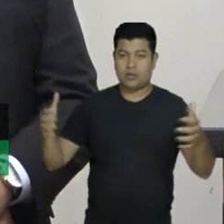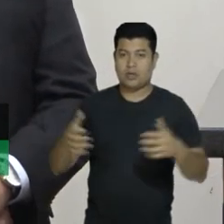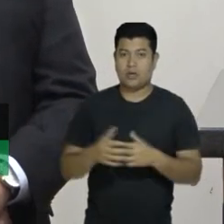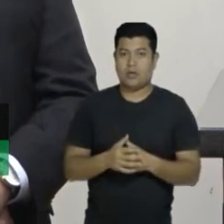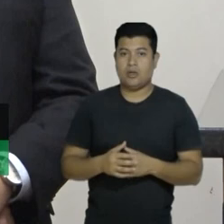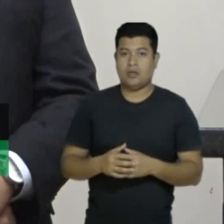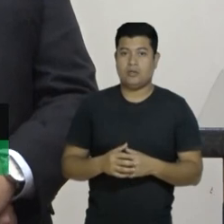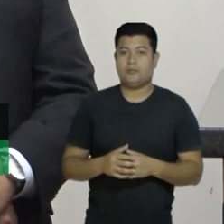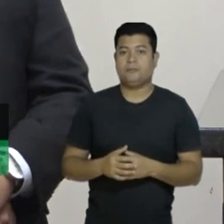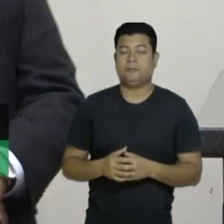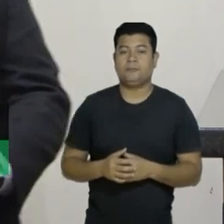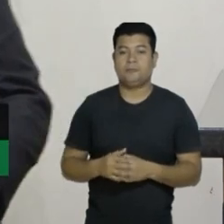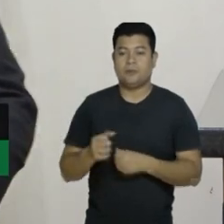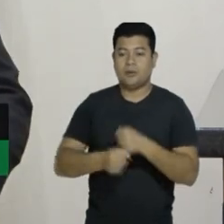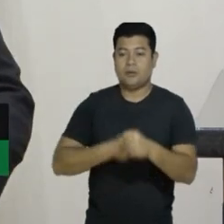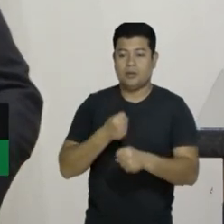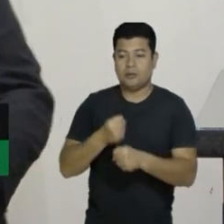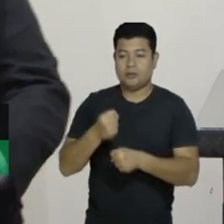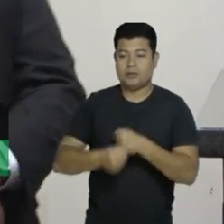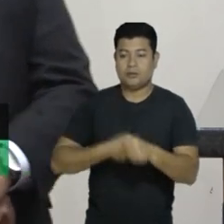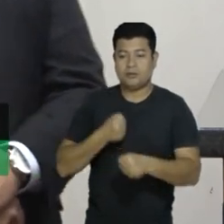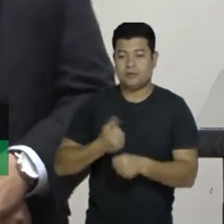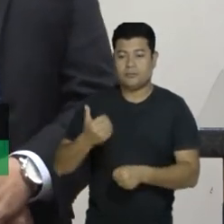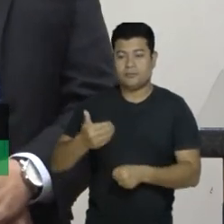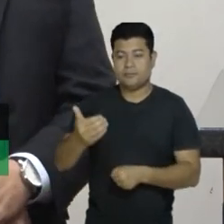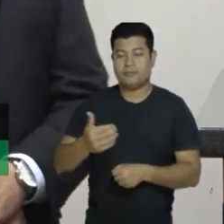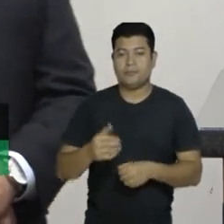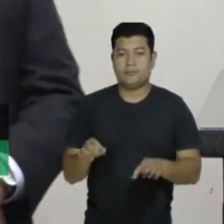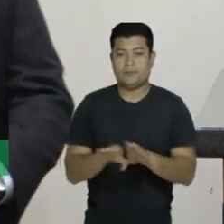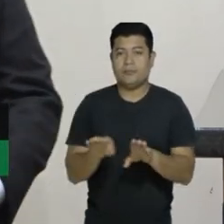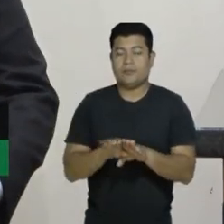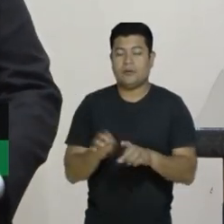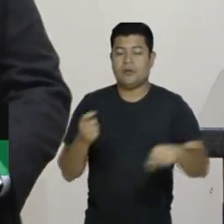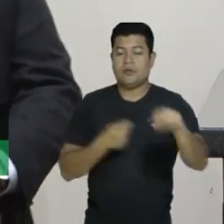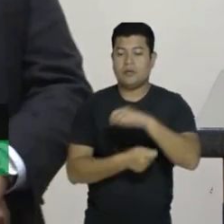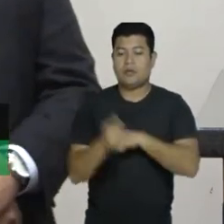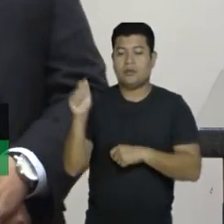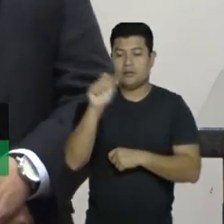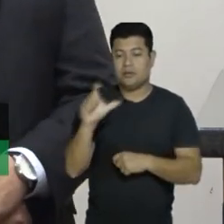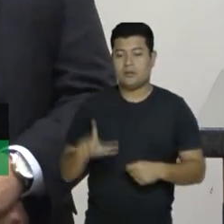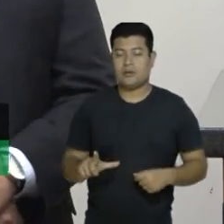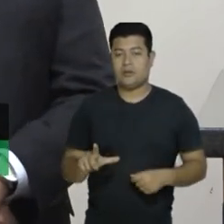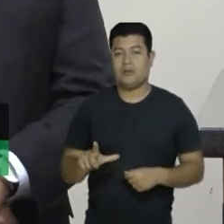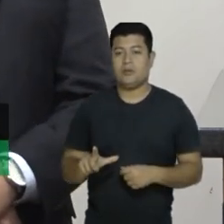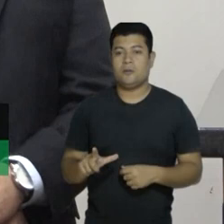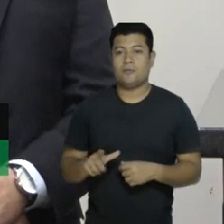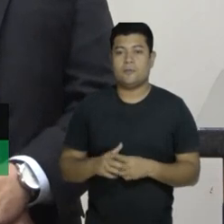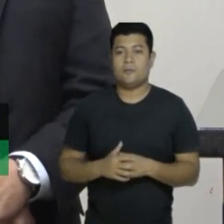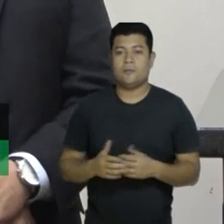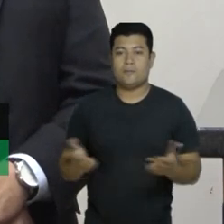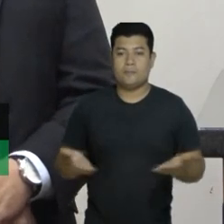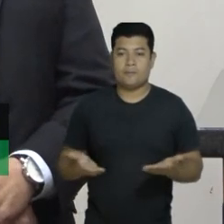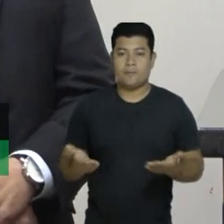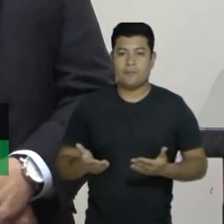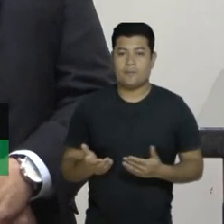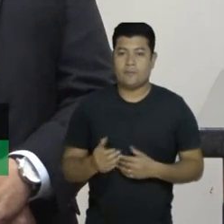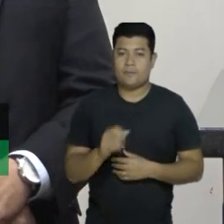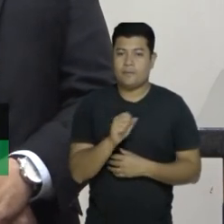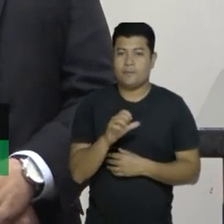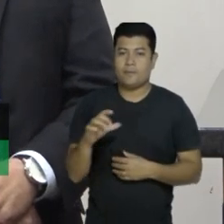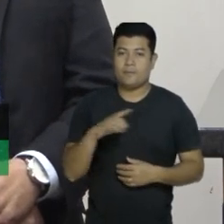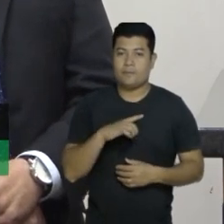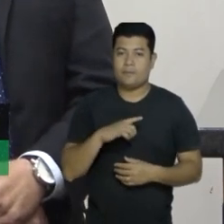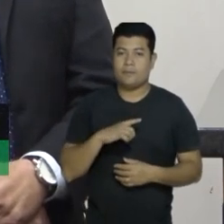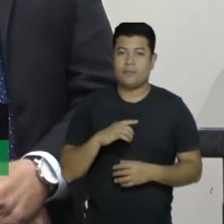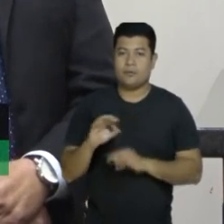próxima temporada. Além disso, na economia azul, Santa Catarina passará a receber agora também os royalties